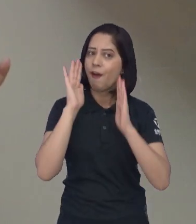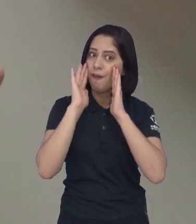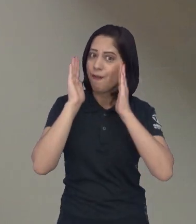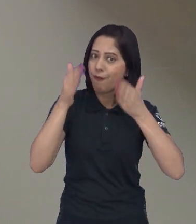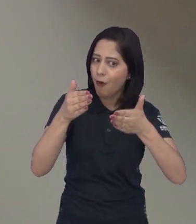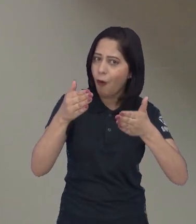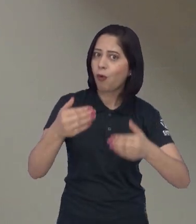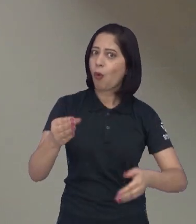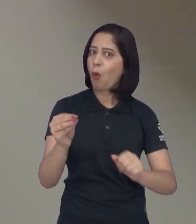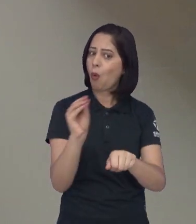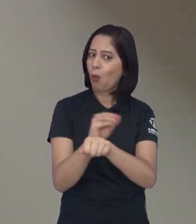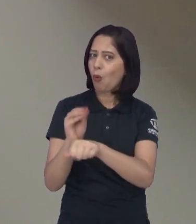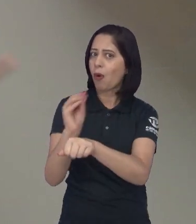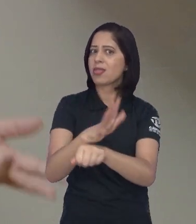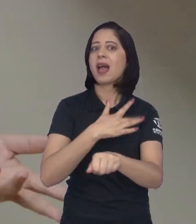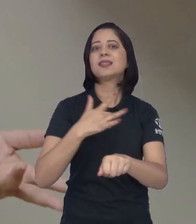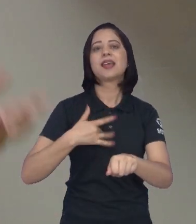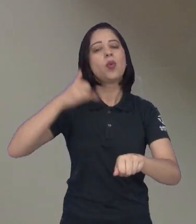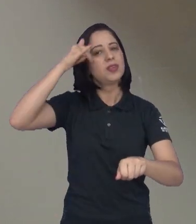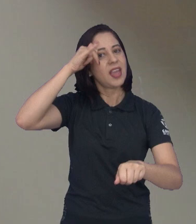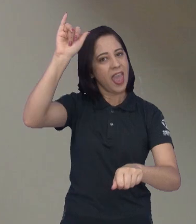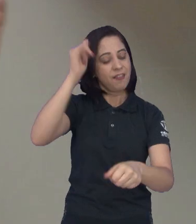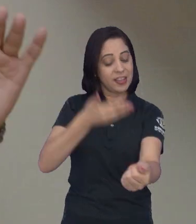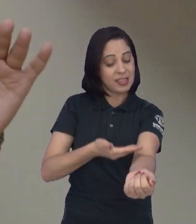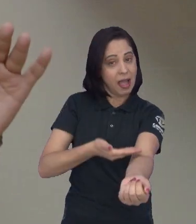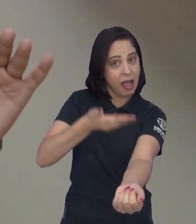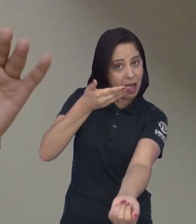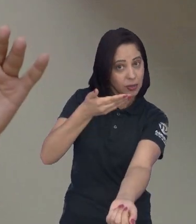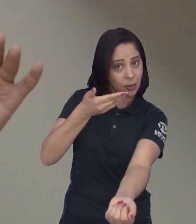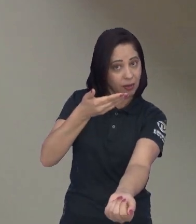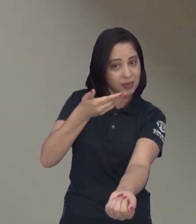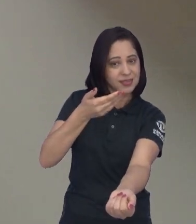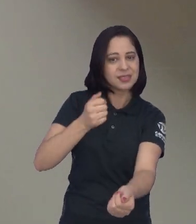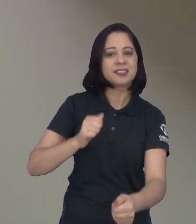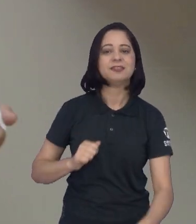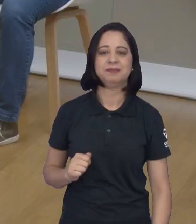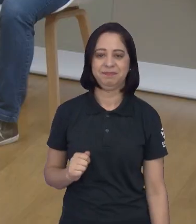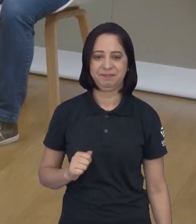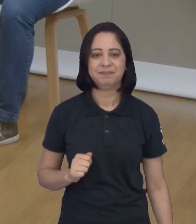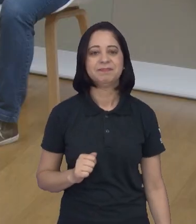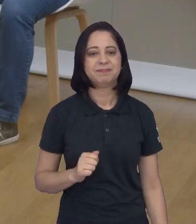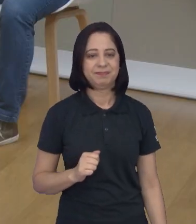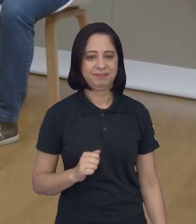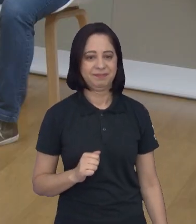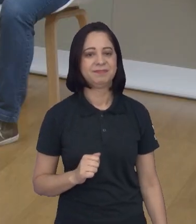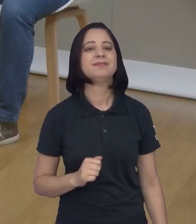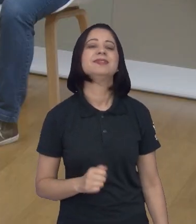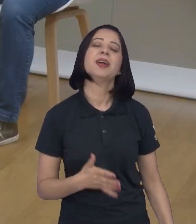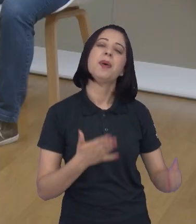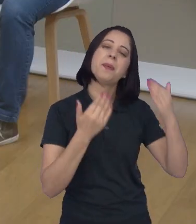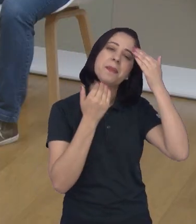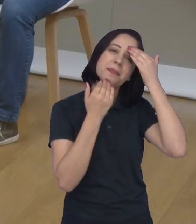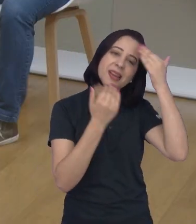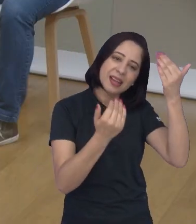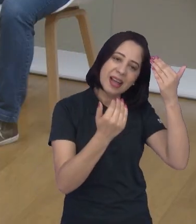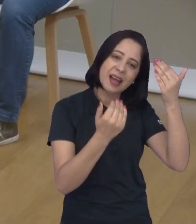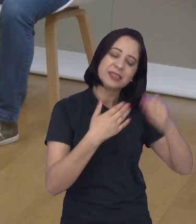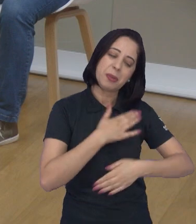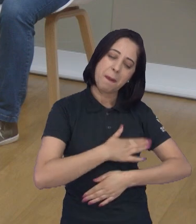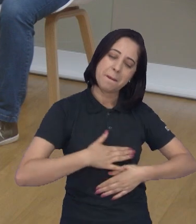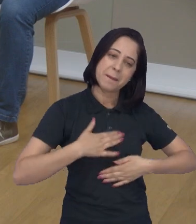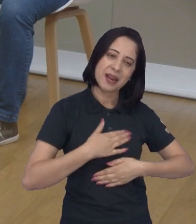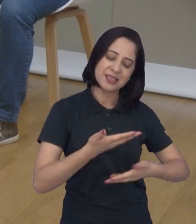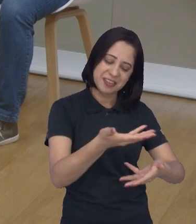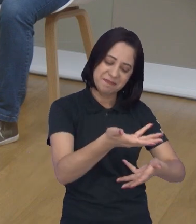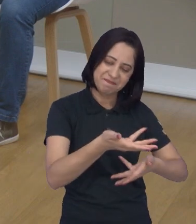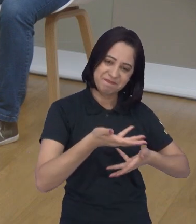saúde para evitar essa e qualquer outra doença Dr Marcelo Irga muito obrigada foi um prazer receber